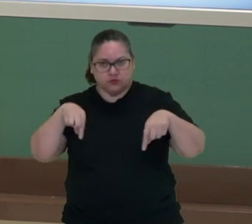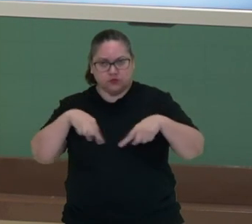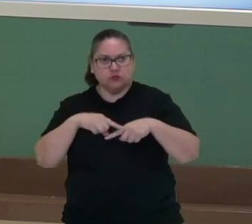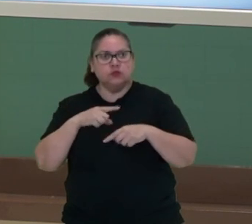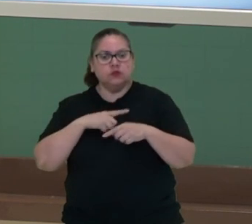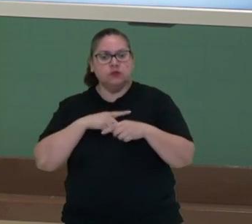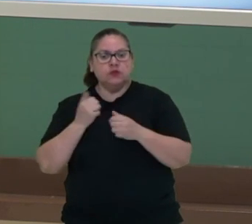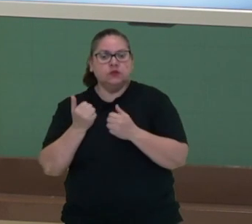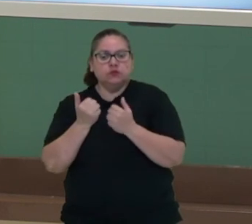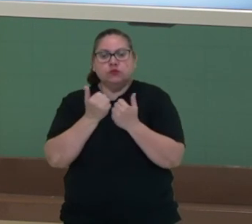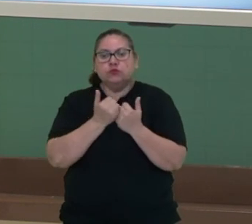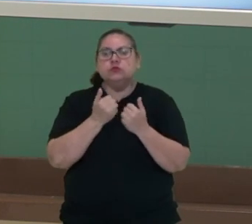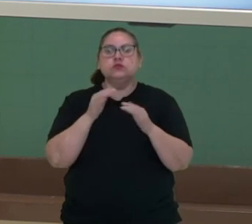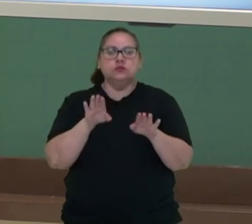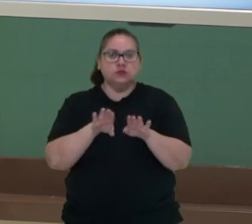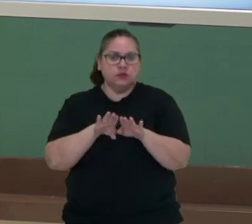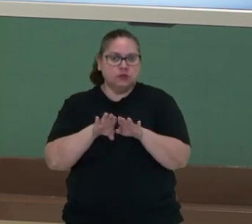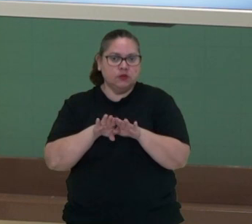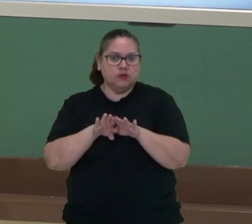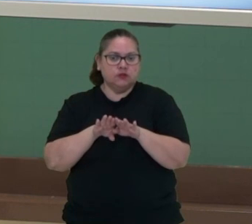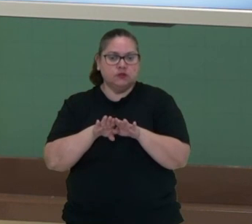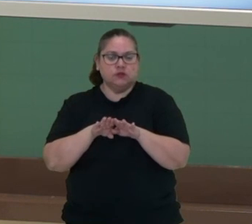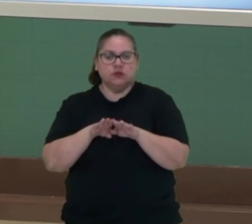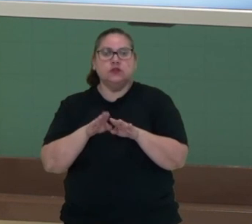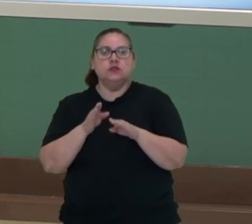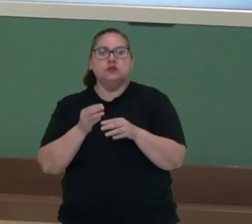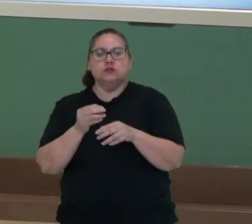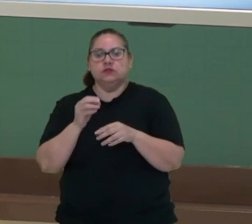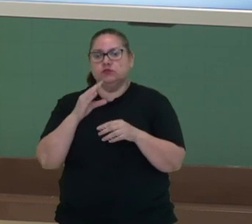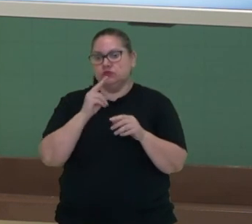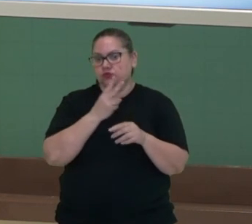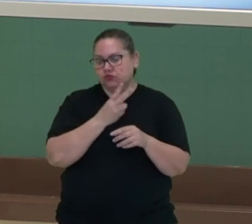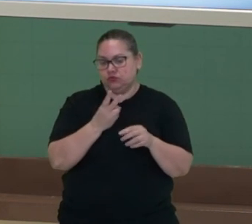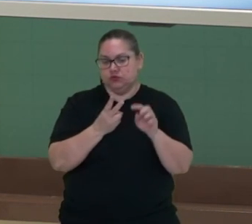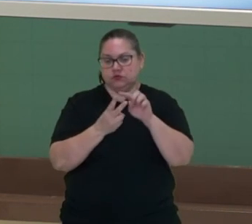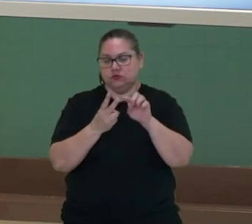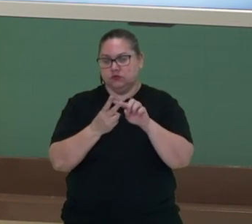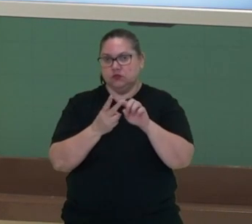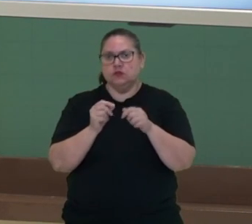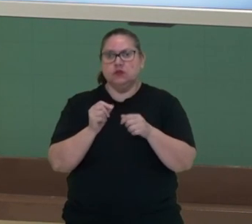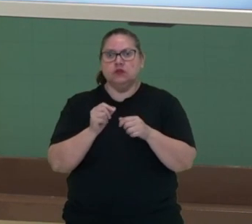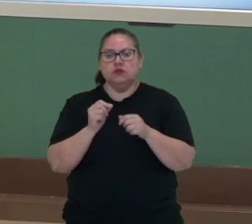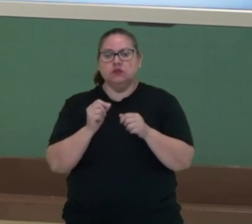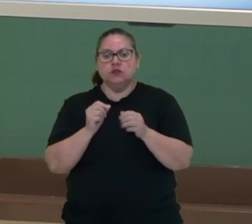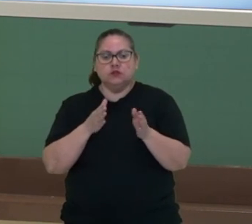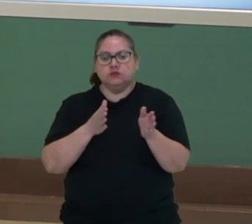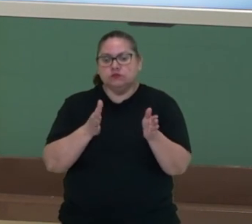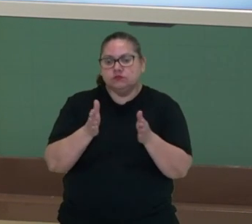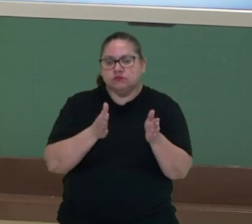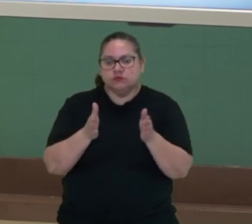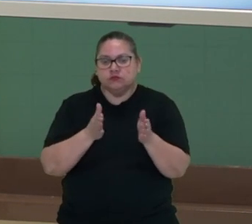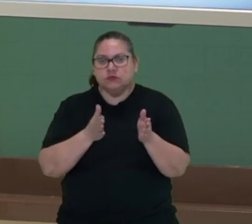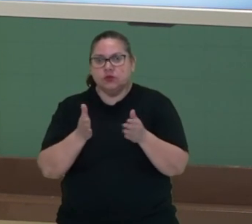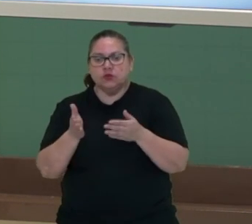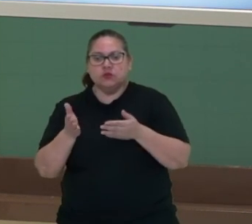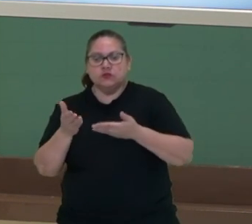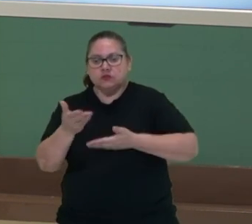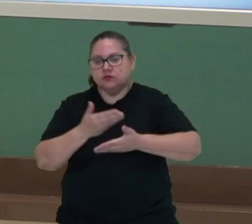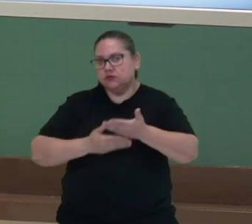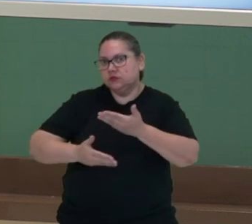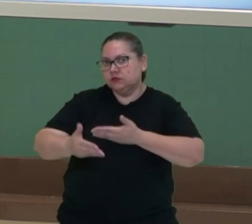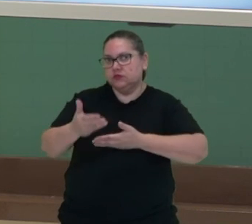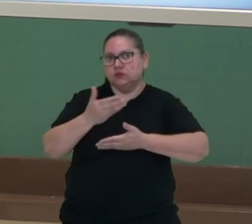pelo subchefe de turma, que vai fazer, tanto o chefe como o subchefe, vai intermediar essas